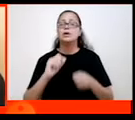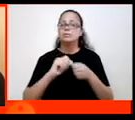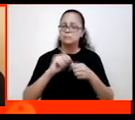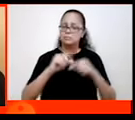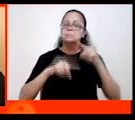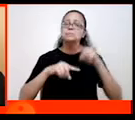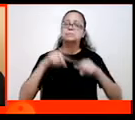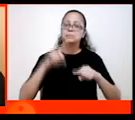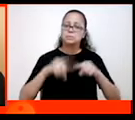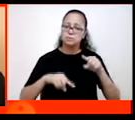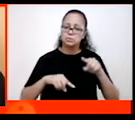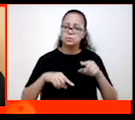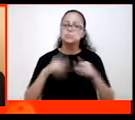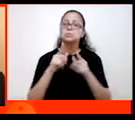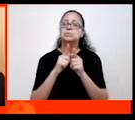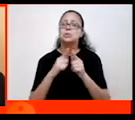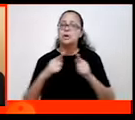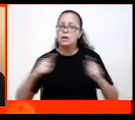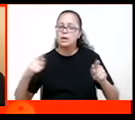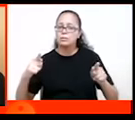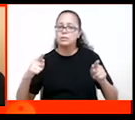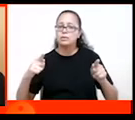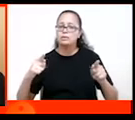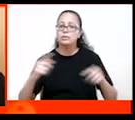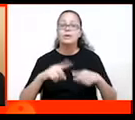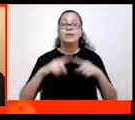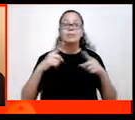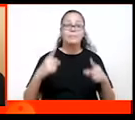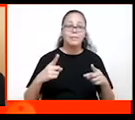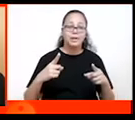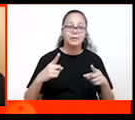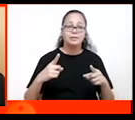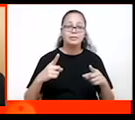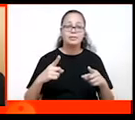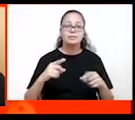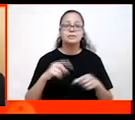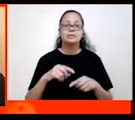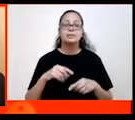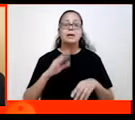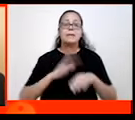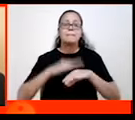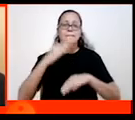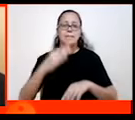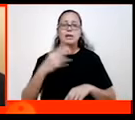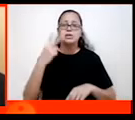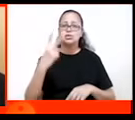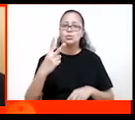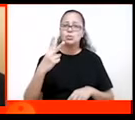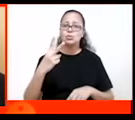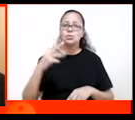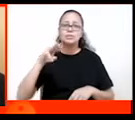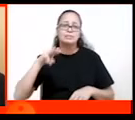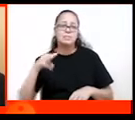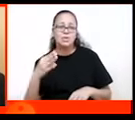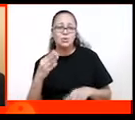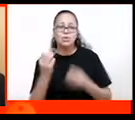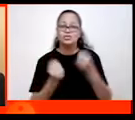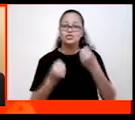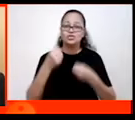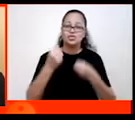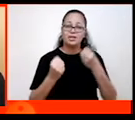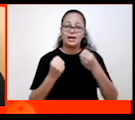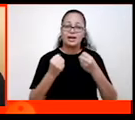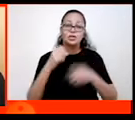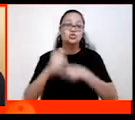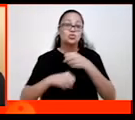produção aumentou em consequência disso, os investimentos foram altos, mas a produção também. Então, mais de 2 milhões de carros por ano durante a década de